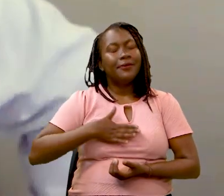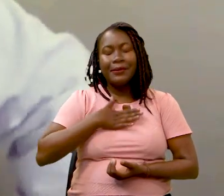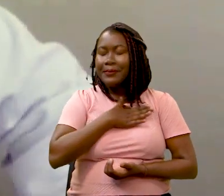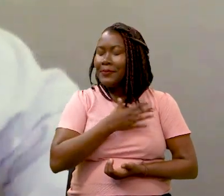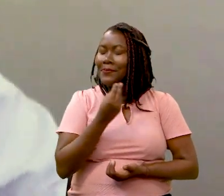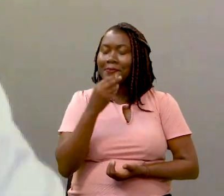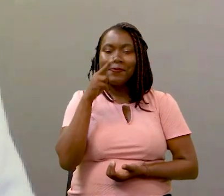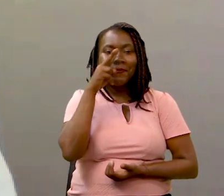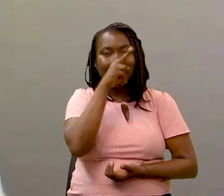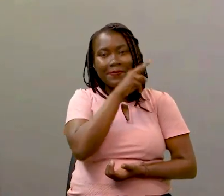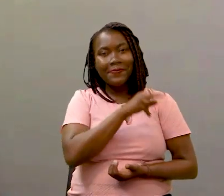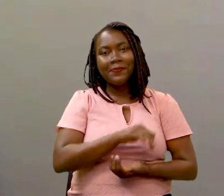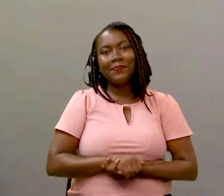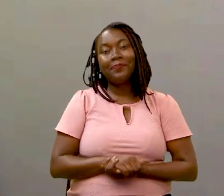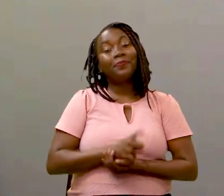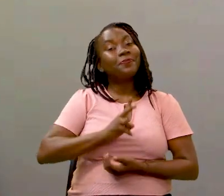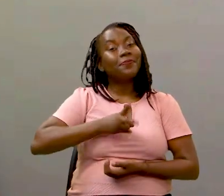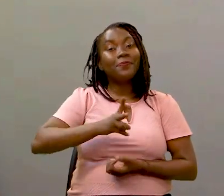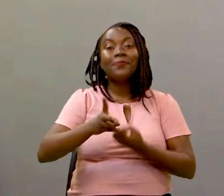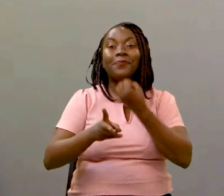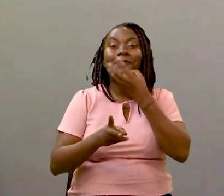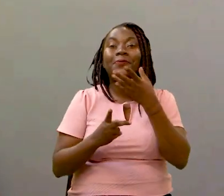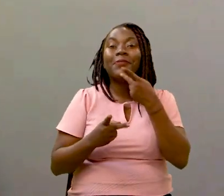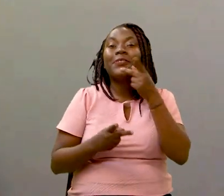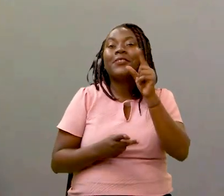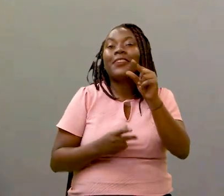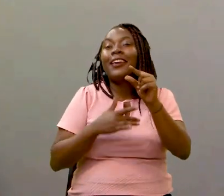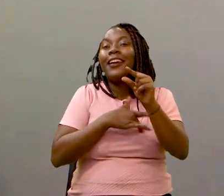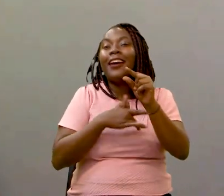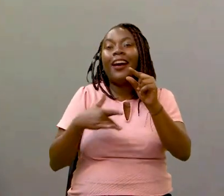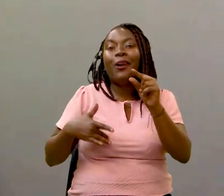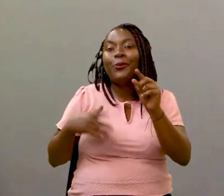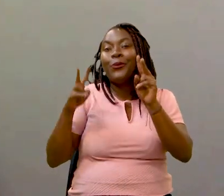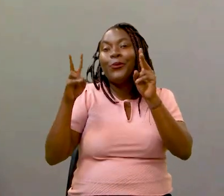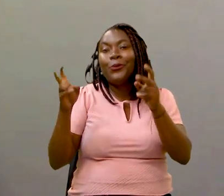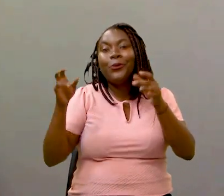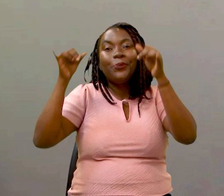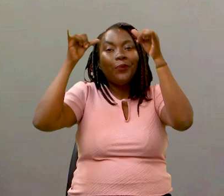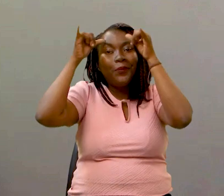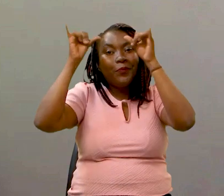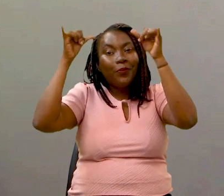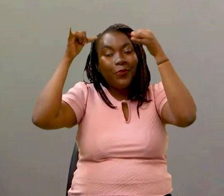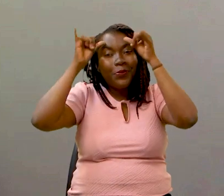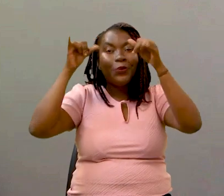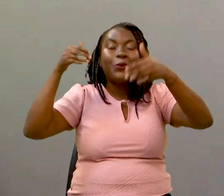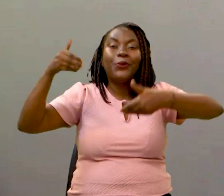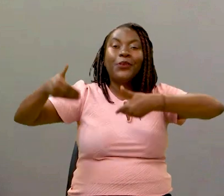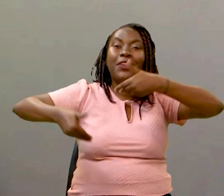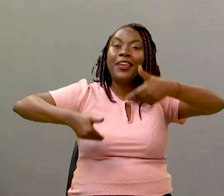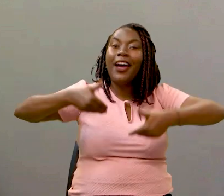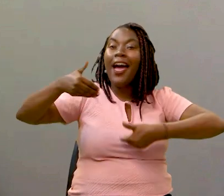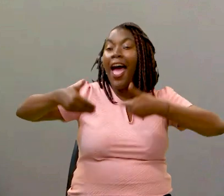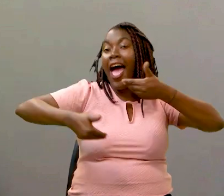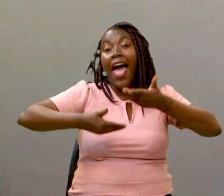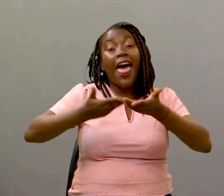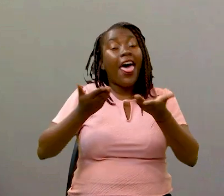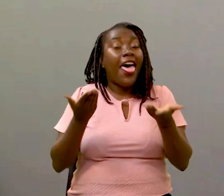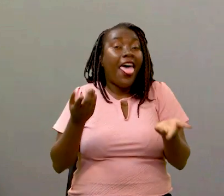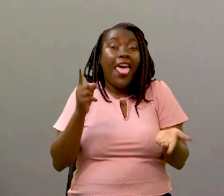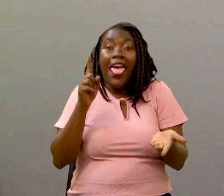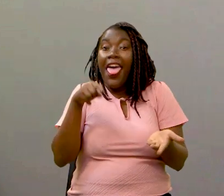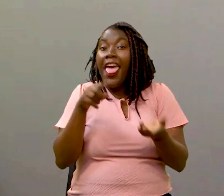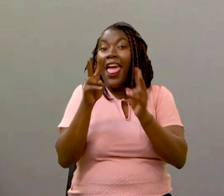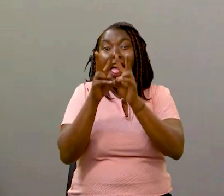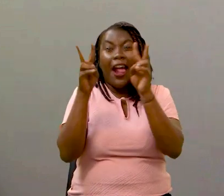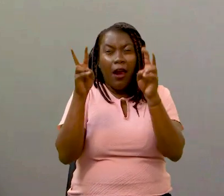prazer muito grande. É sempre bom falar um pouquinho de saúde, de prevenção, de cuidados. Então, é